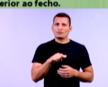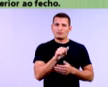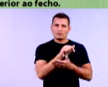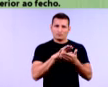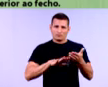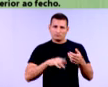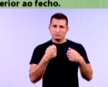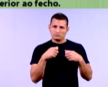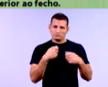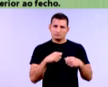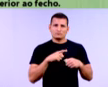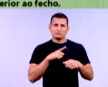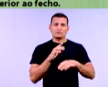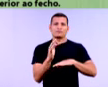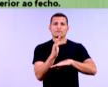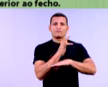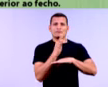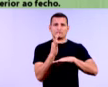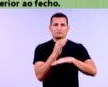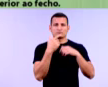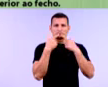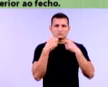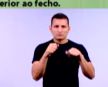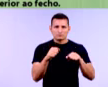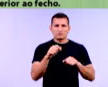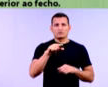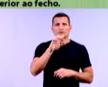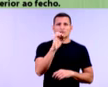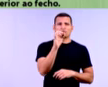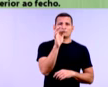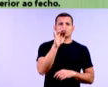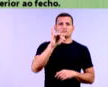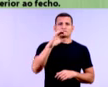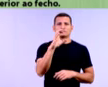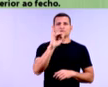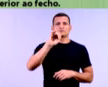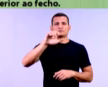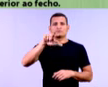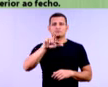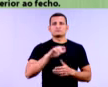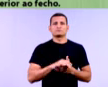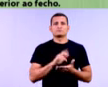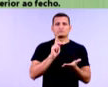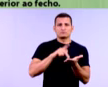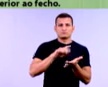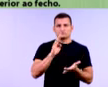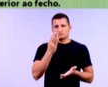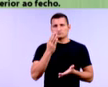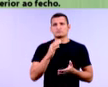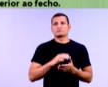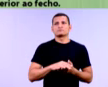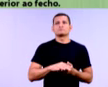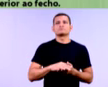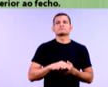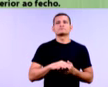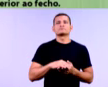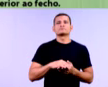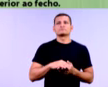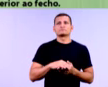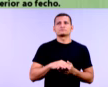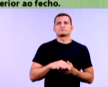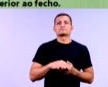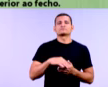o padrão formal da língua, né, professora? Oficial. Então, verdadeiro ou falso, professora Tayane? Verdadeiro. Certo.